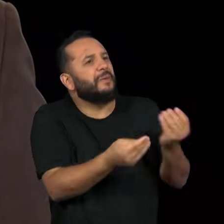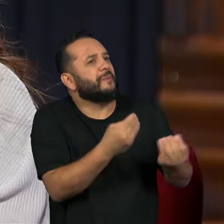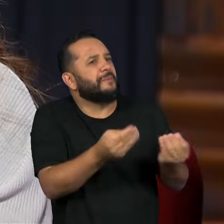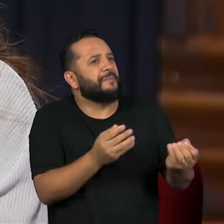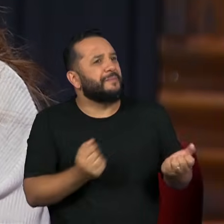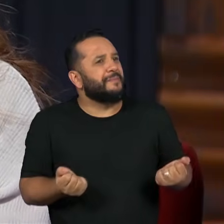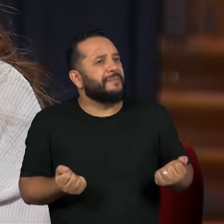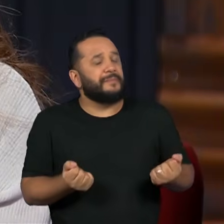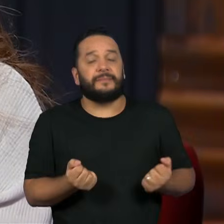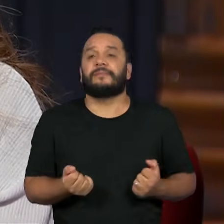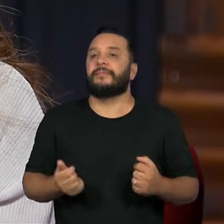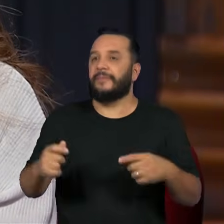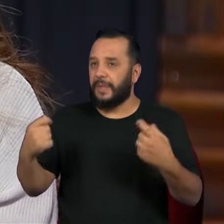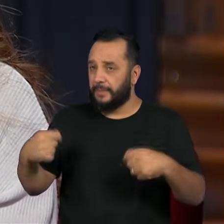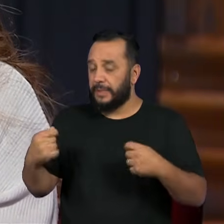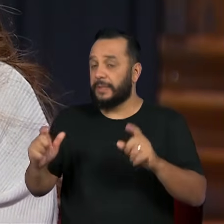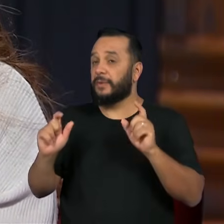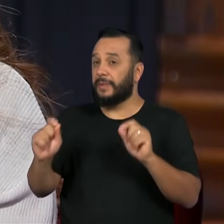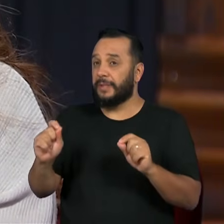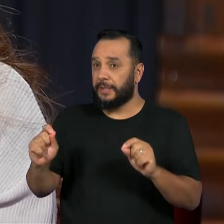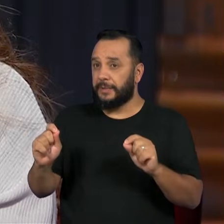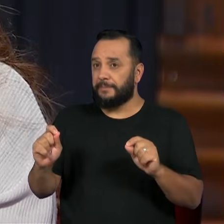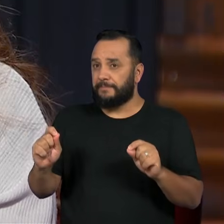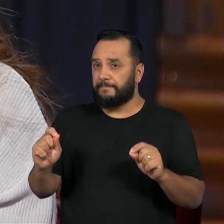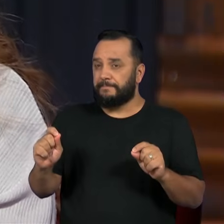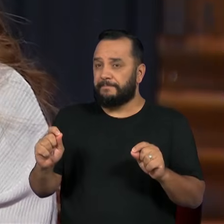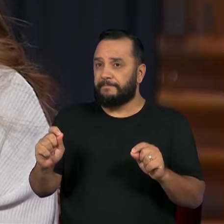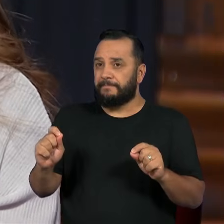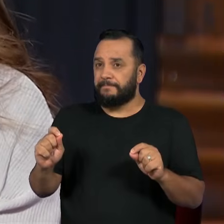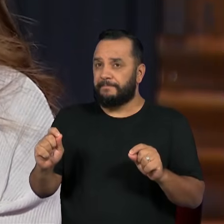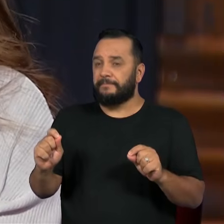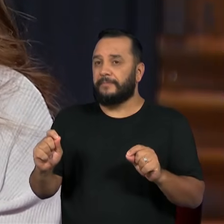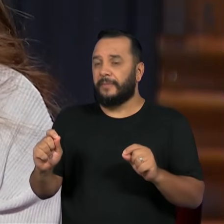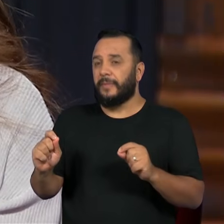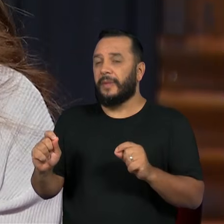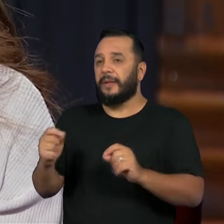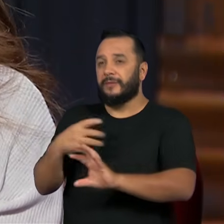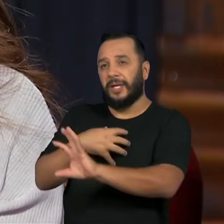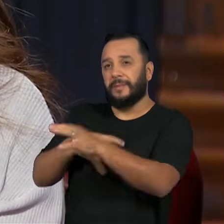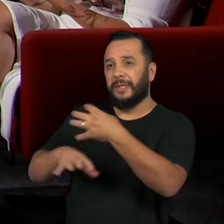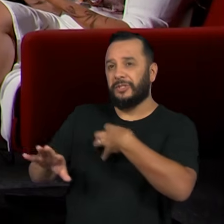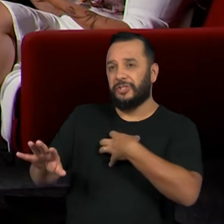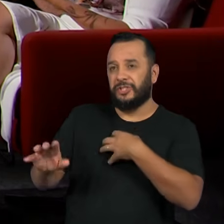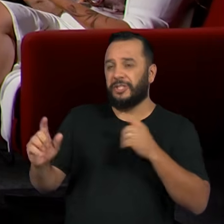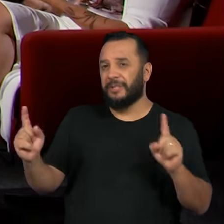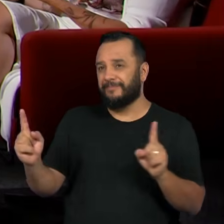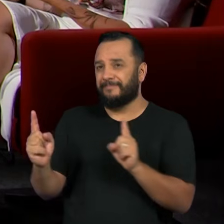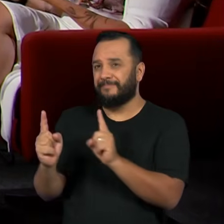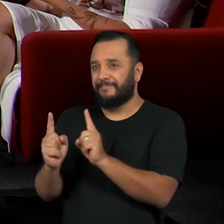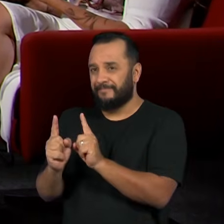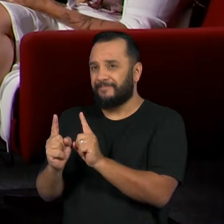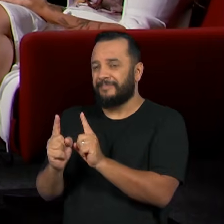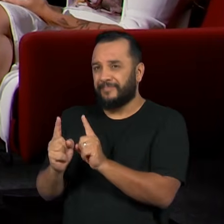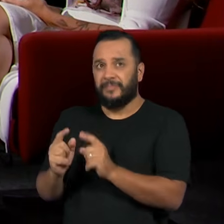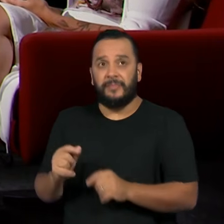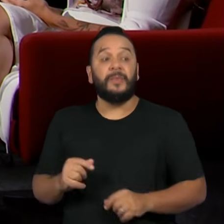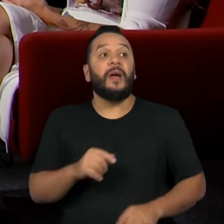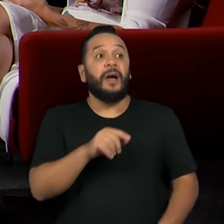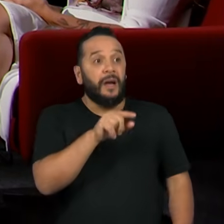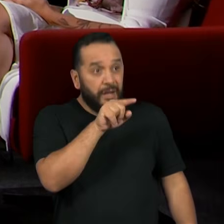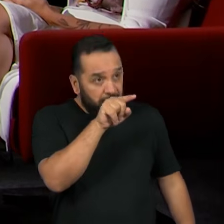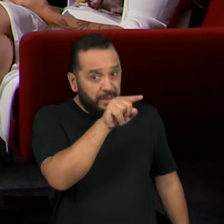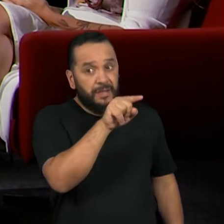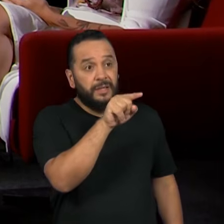A presença de quem tem compaixão por aquela situação. Então, Compaixão. compaixão. Isso é outra coisa que você